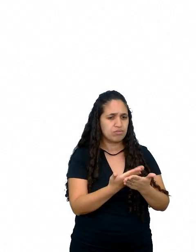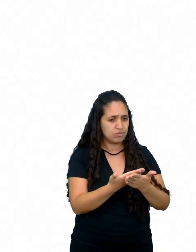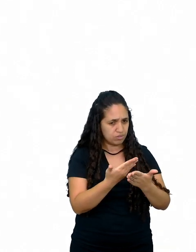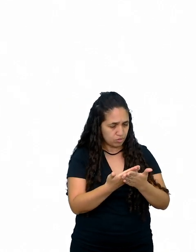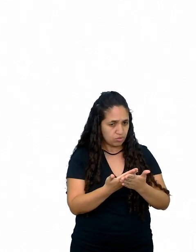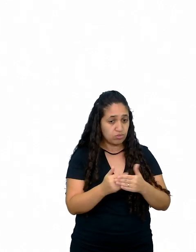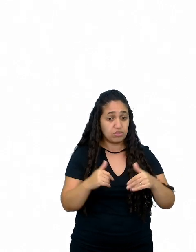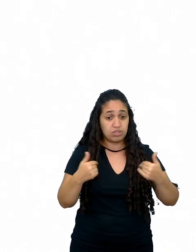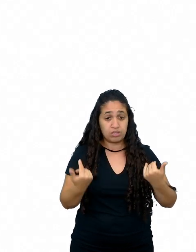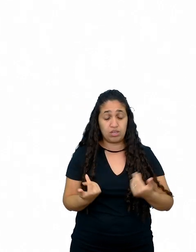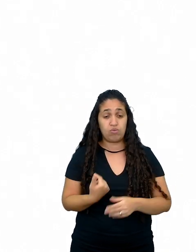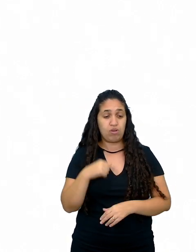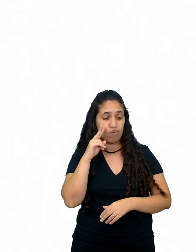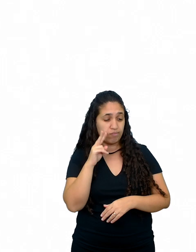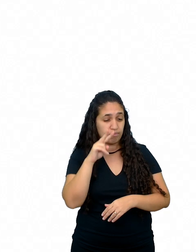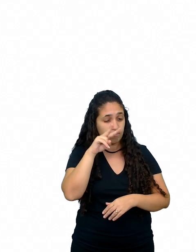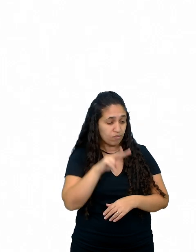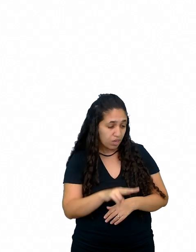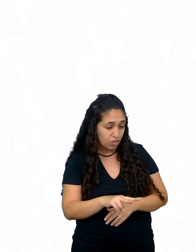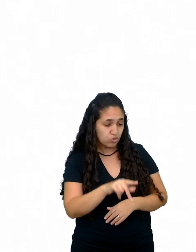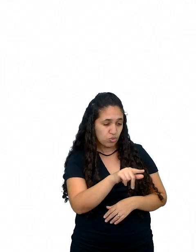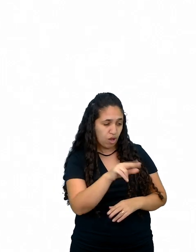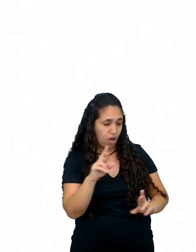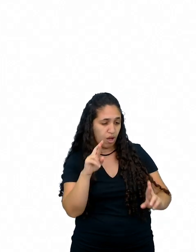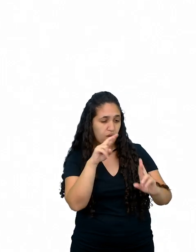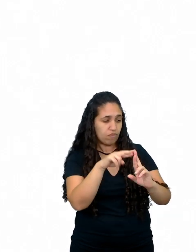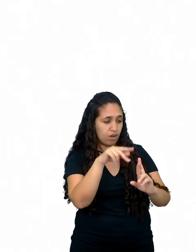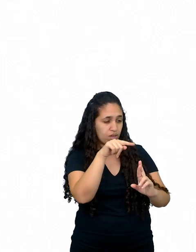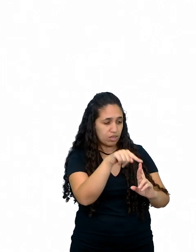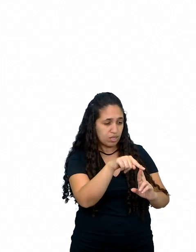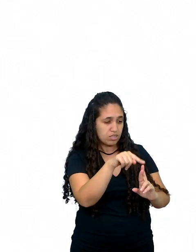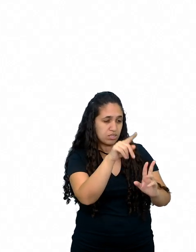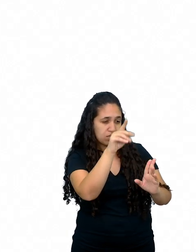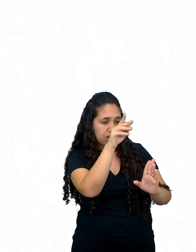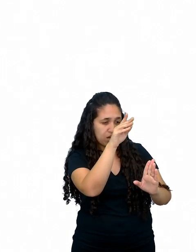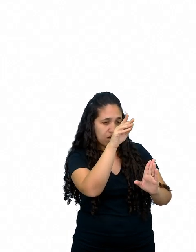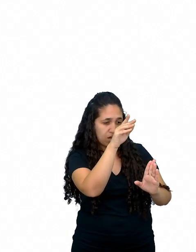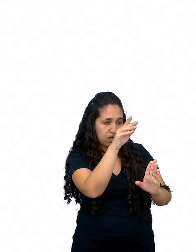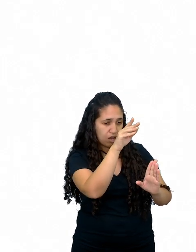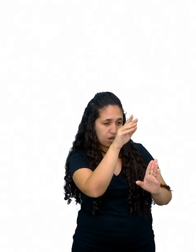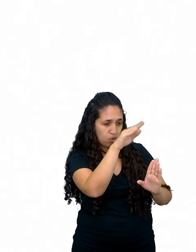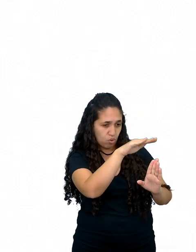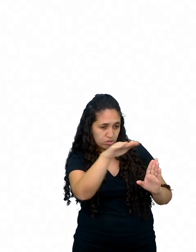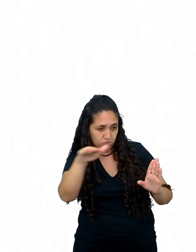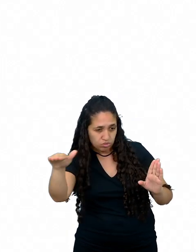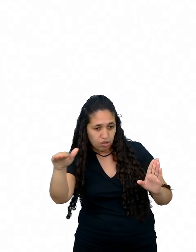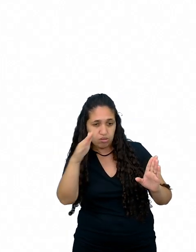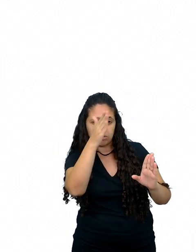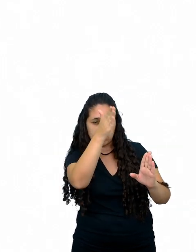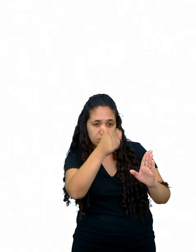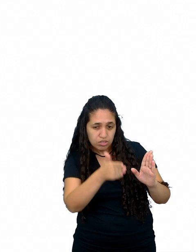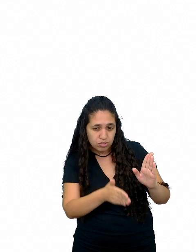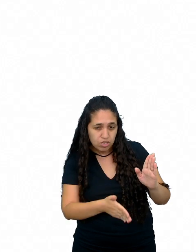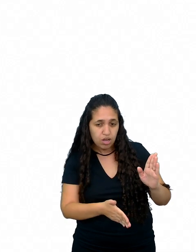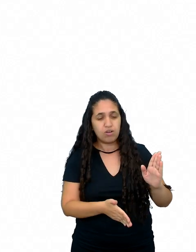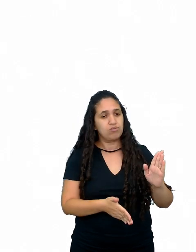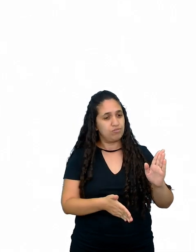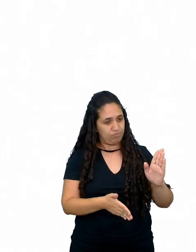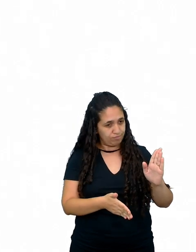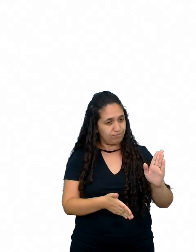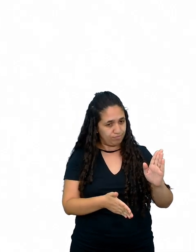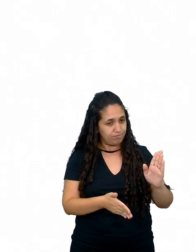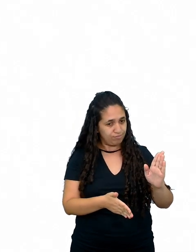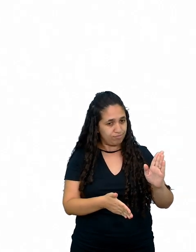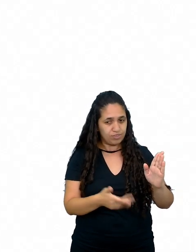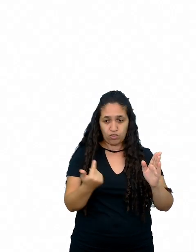Então, eu vejo a referência horizontal e vertical, né? Se eu for fazer distância, se está no vertical